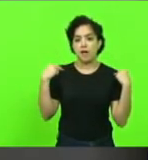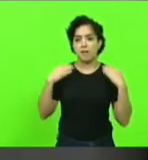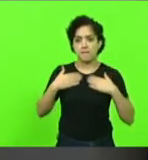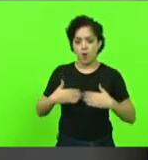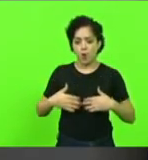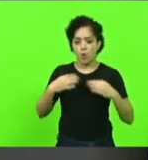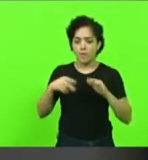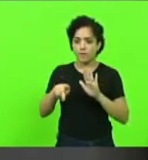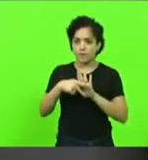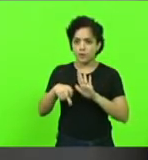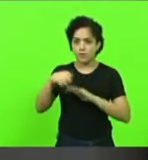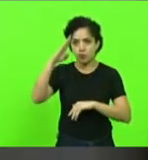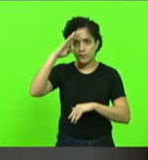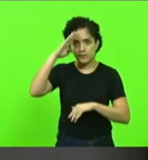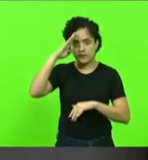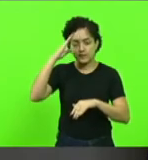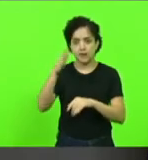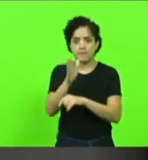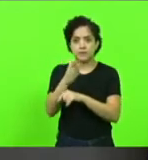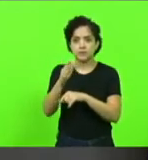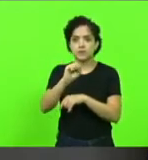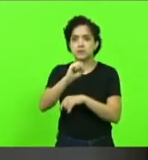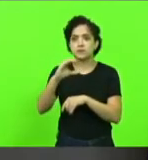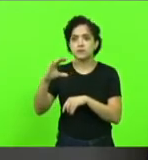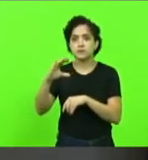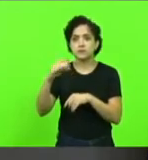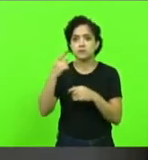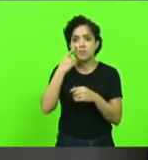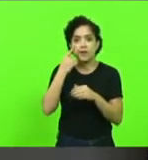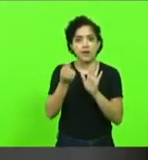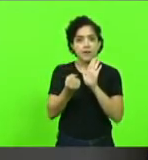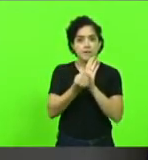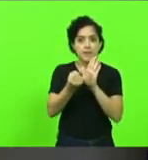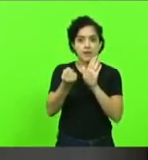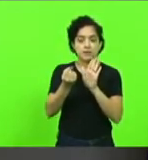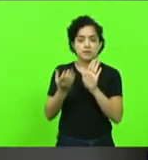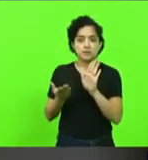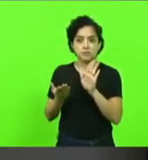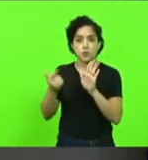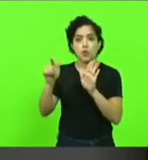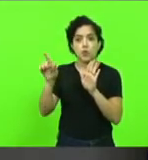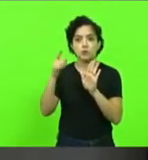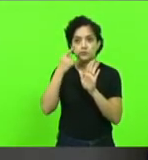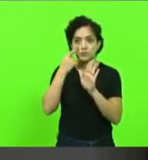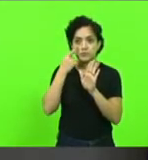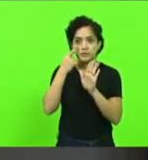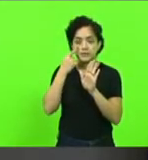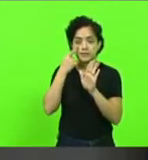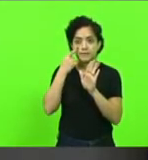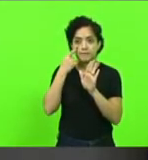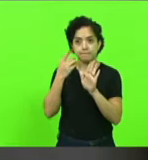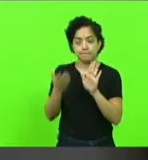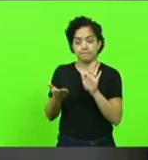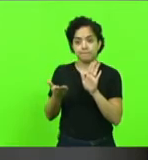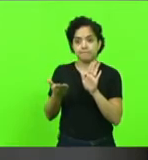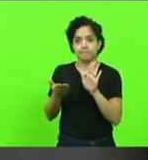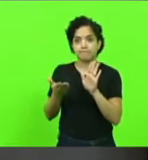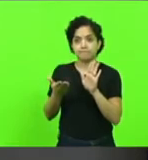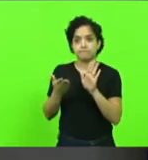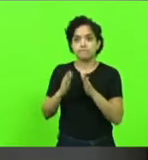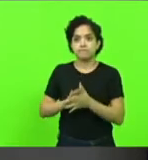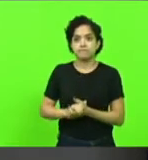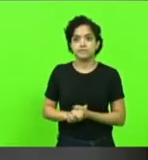militar, bandeirinha de Santa Catarina do outro lado. Ó a insígnia lá. Vai lá outro lá. Olha aí, ó.